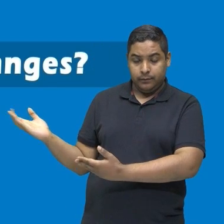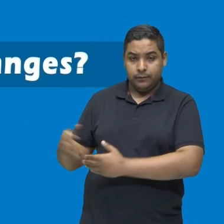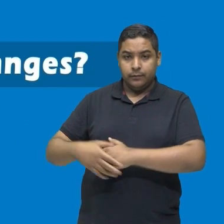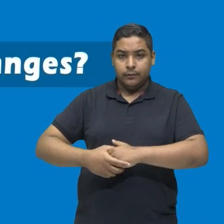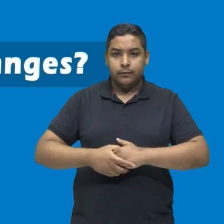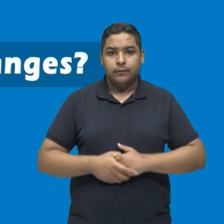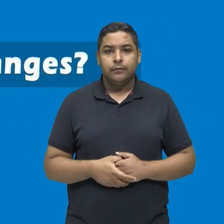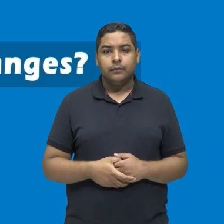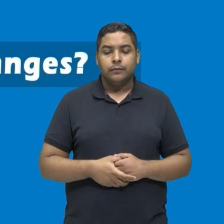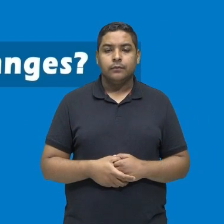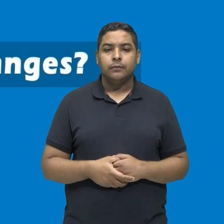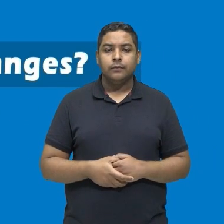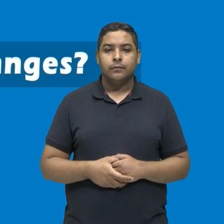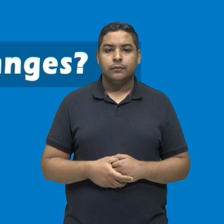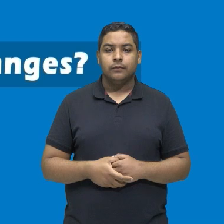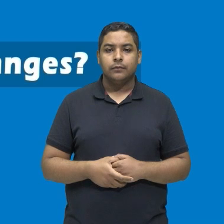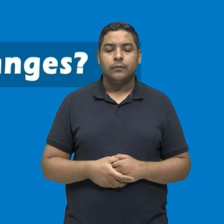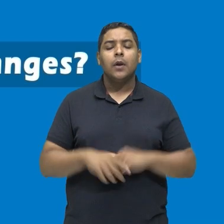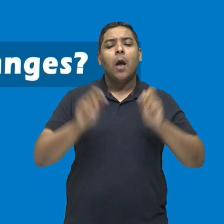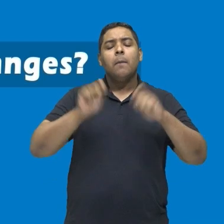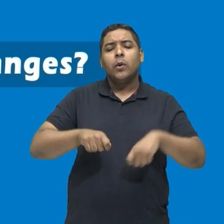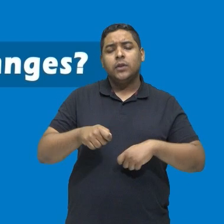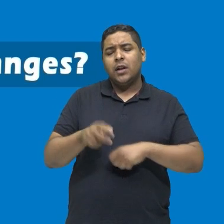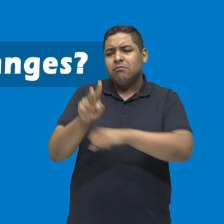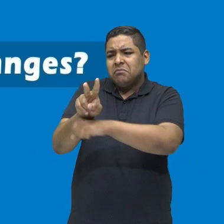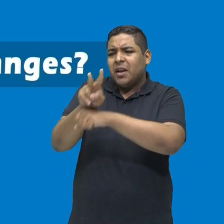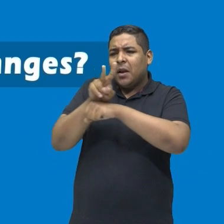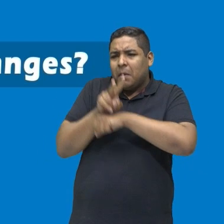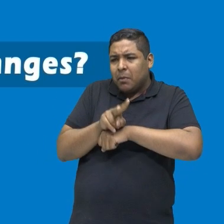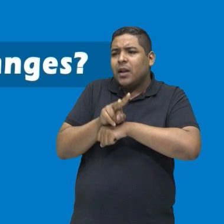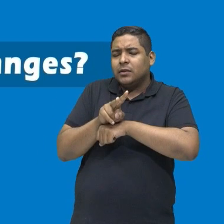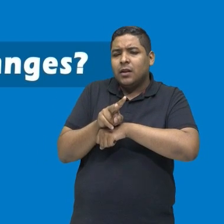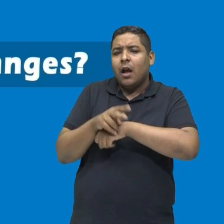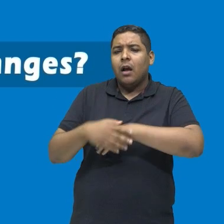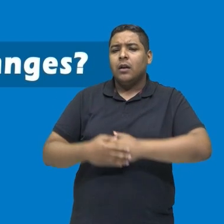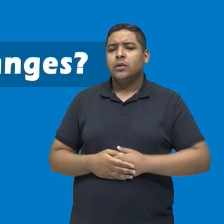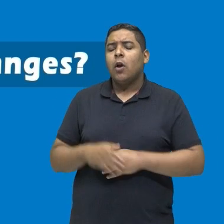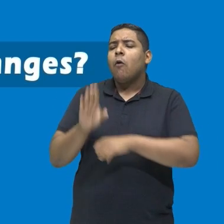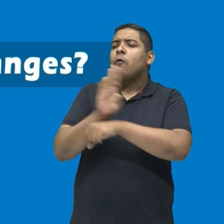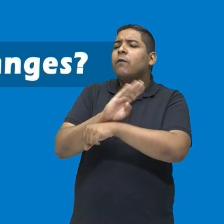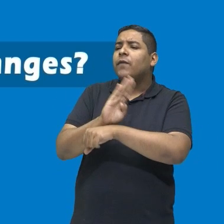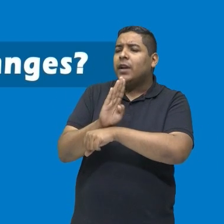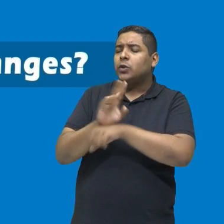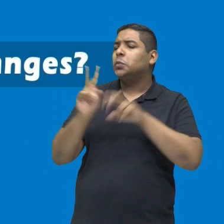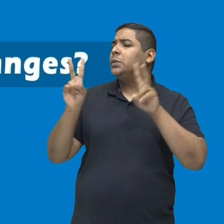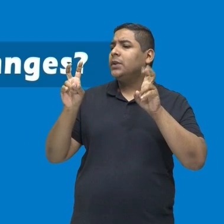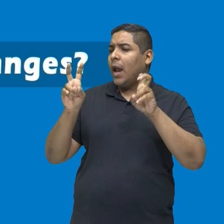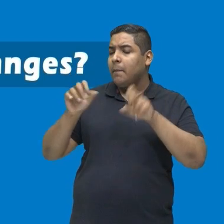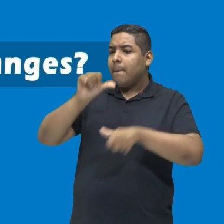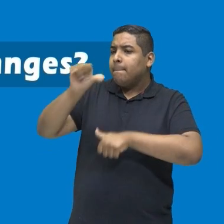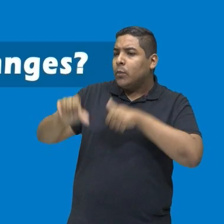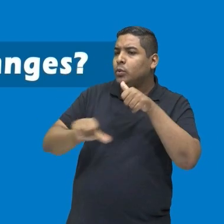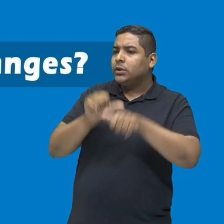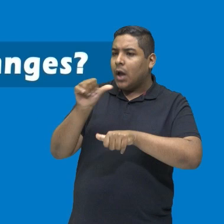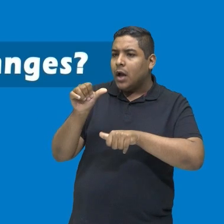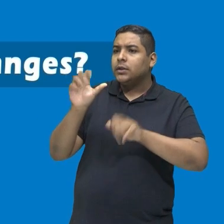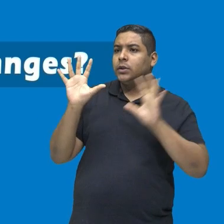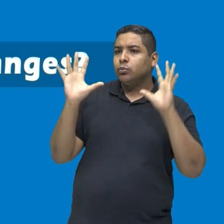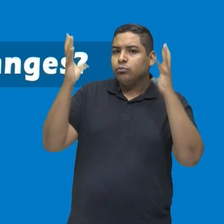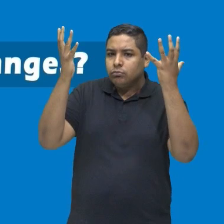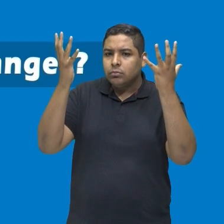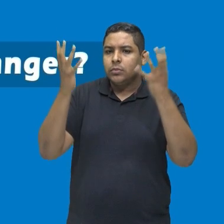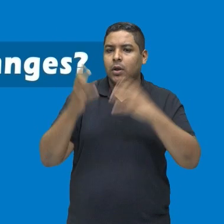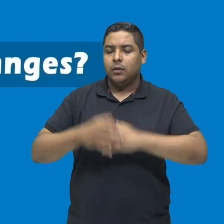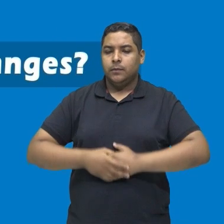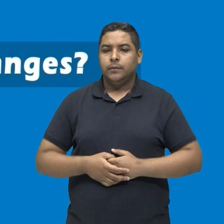your video about climate change? Poderia me emprestar o seu vídeo, né, sobre mudanças climáticas? Então, também para fazer um pedido, eu